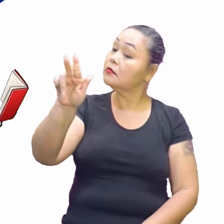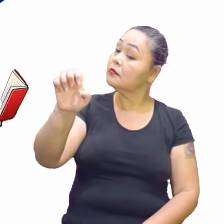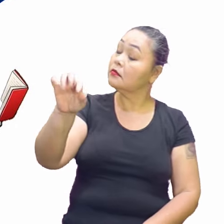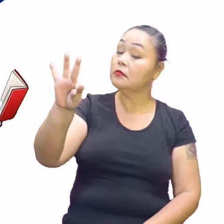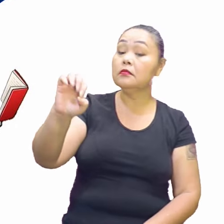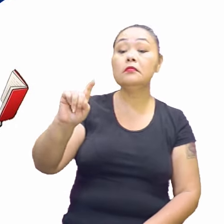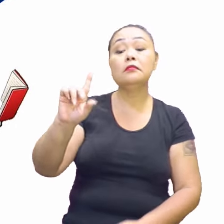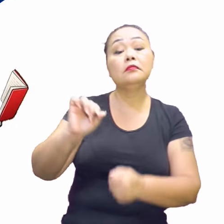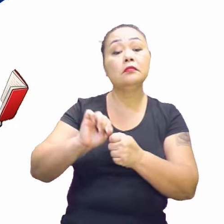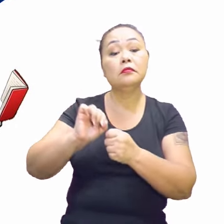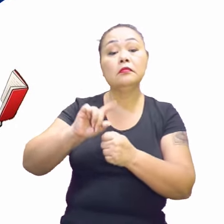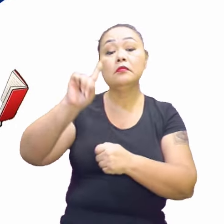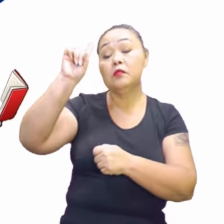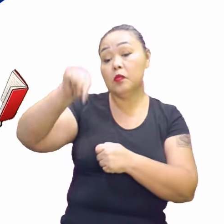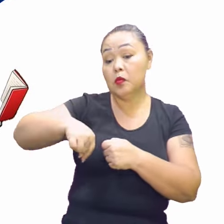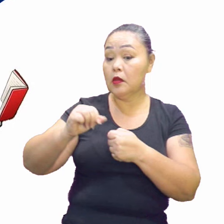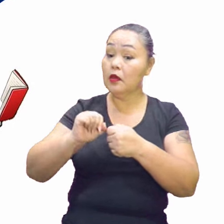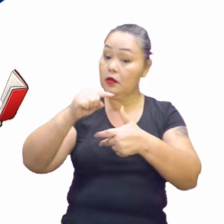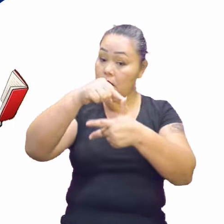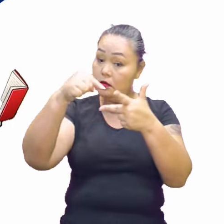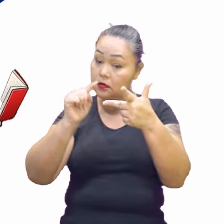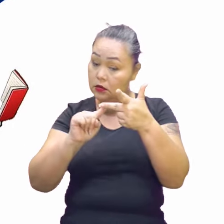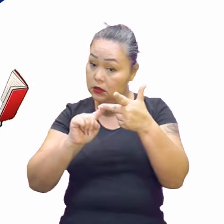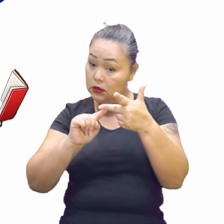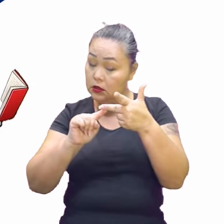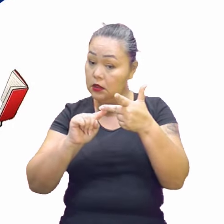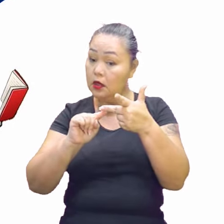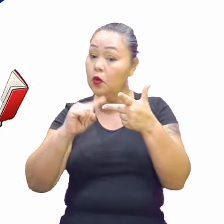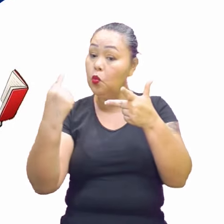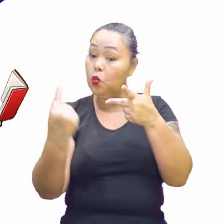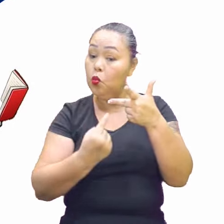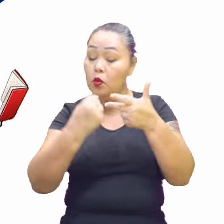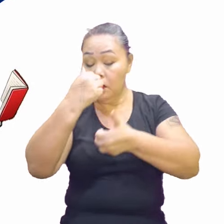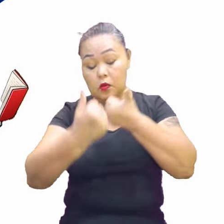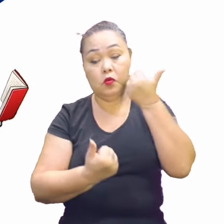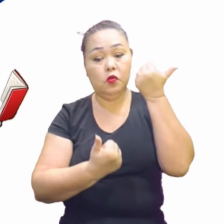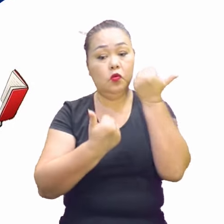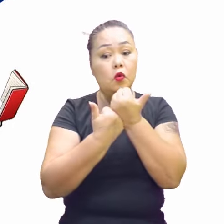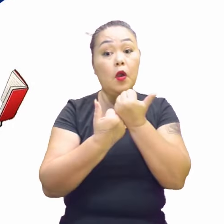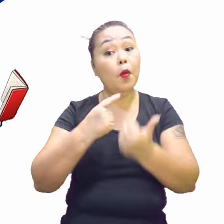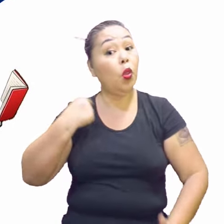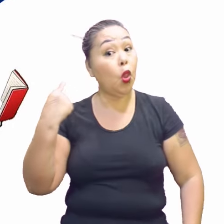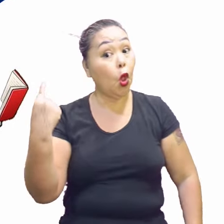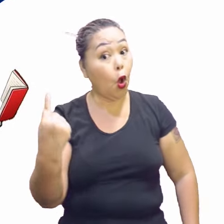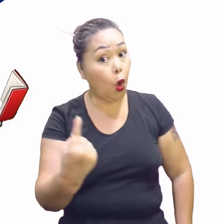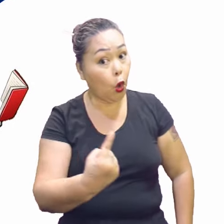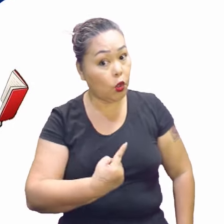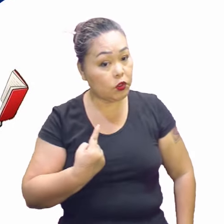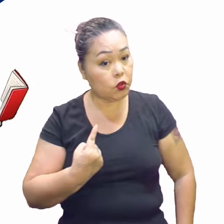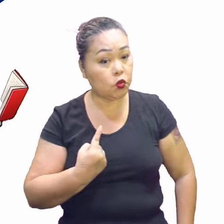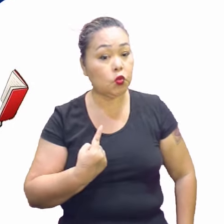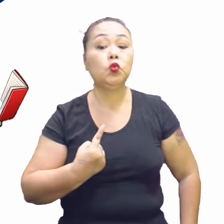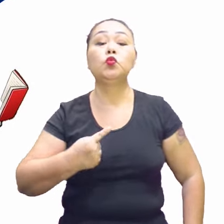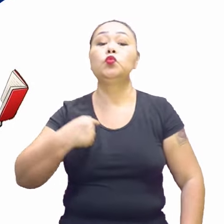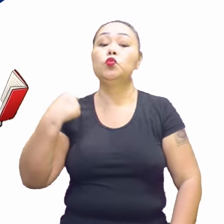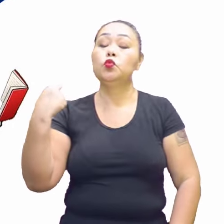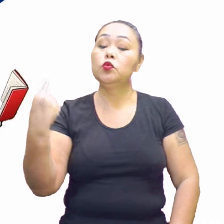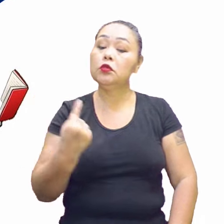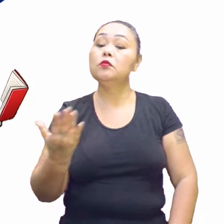uso o verbo na terceira pessoa do singular. Mas se eu fosse substituir esse agente por nós, eu vou falar,